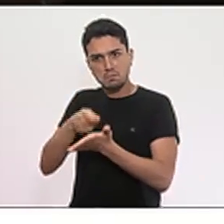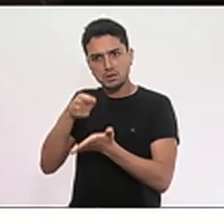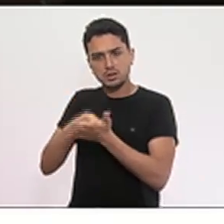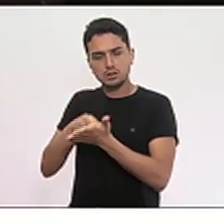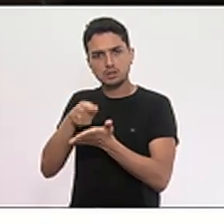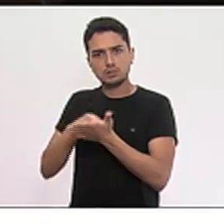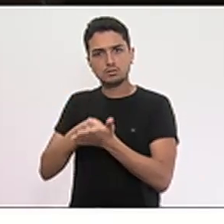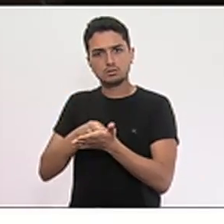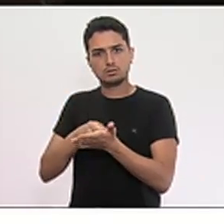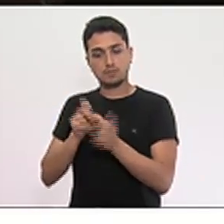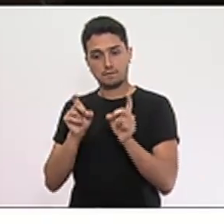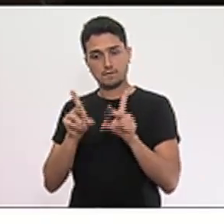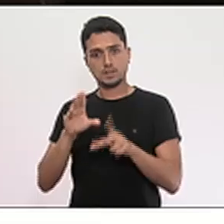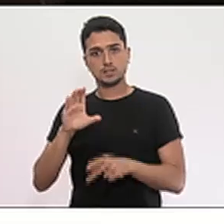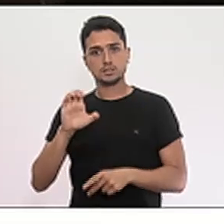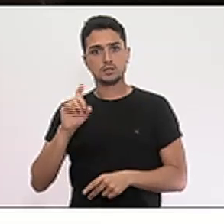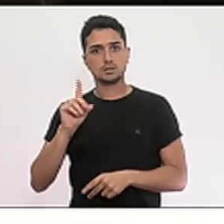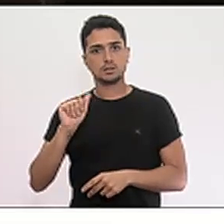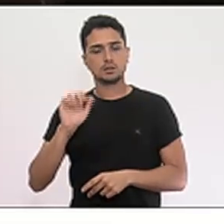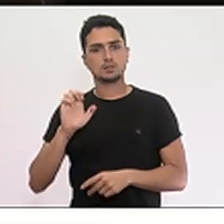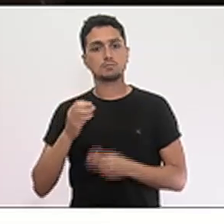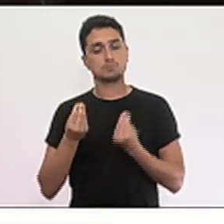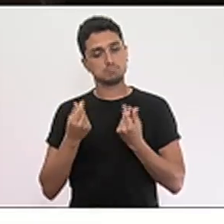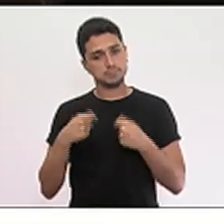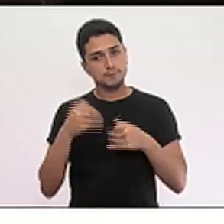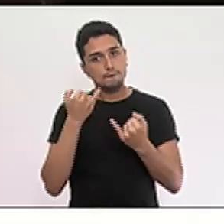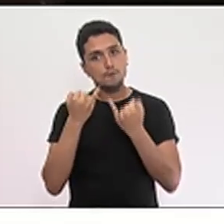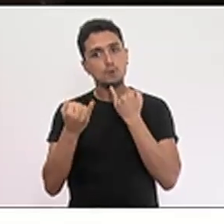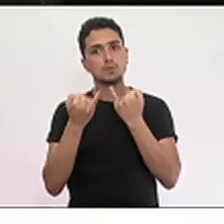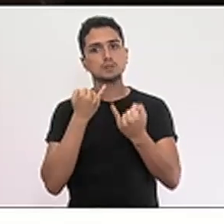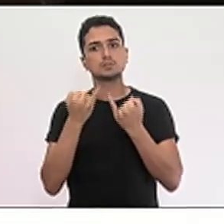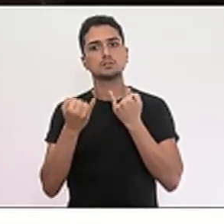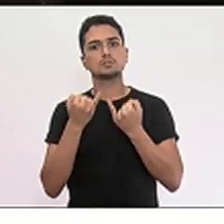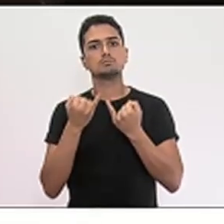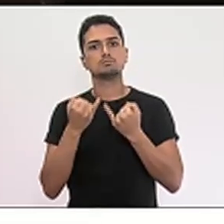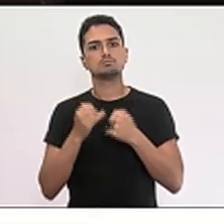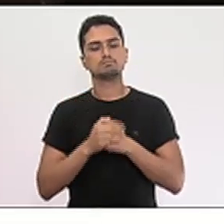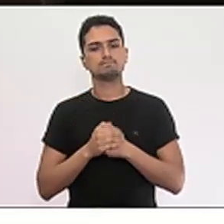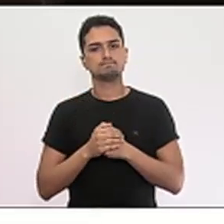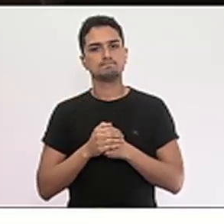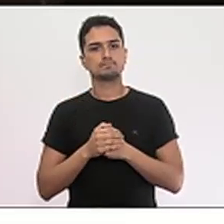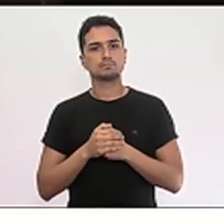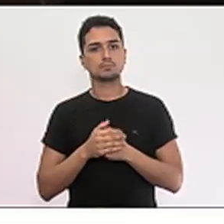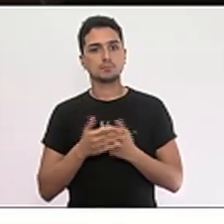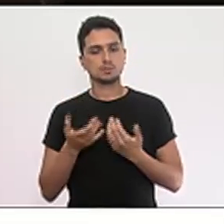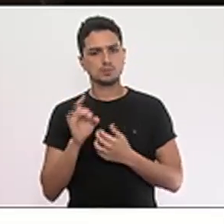Nós precisamos das informações. Então, senhores, termino aqui